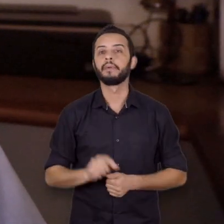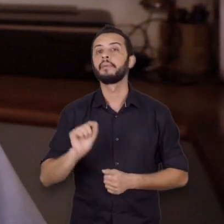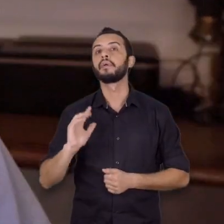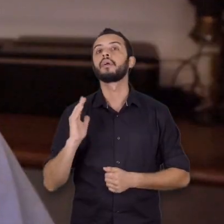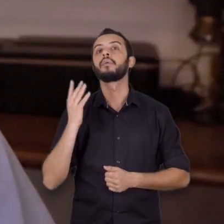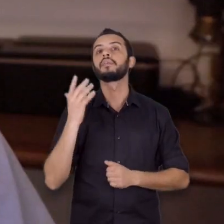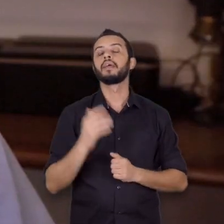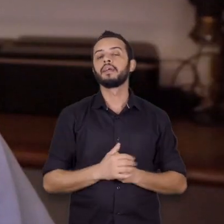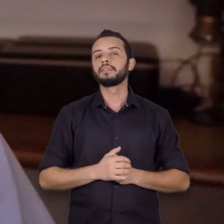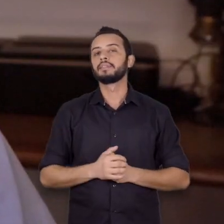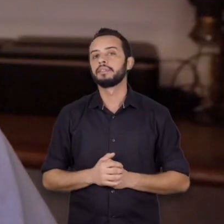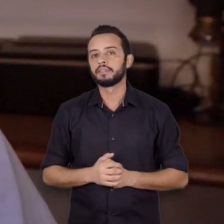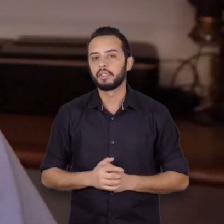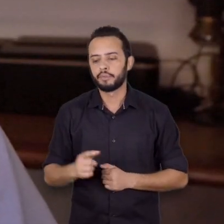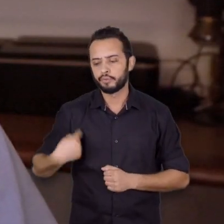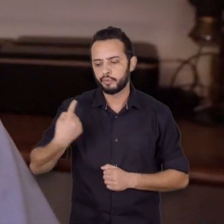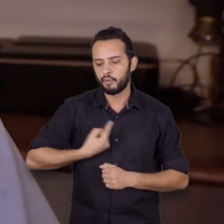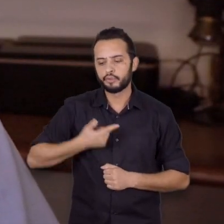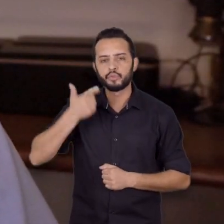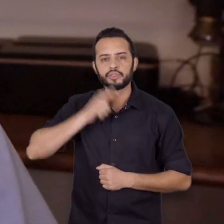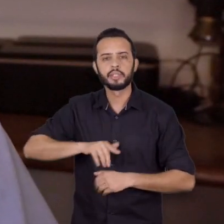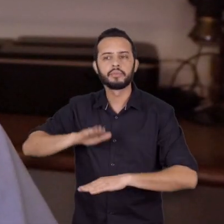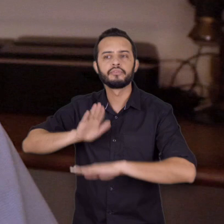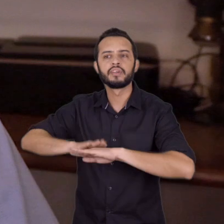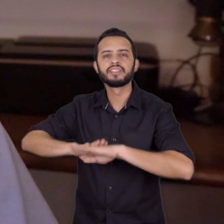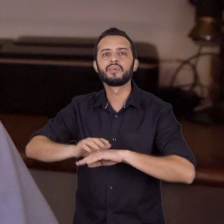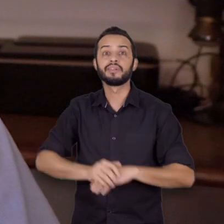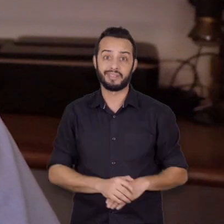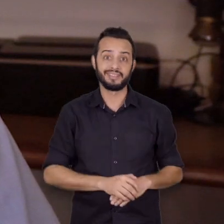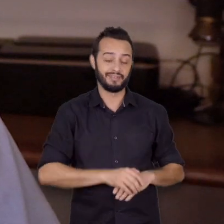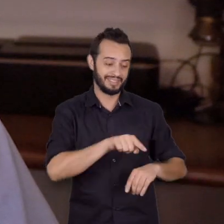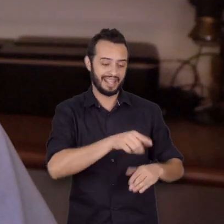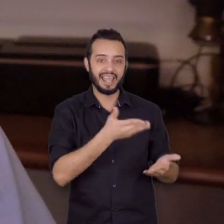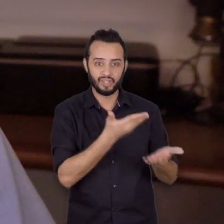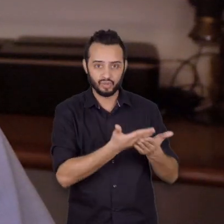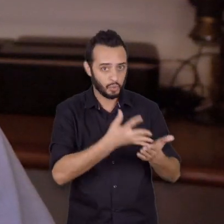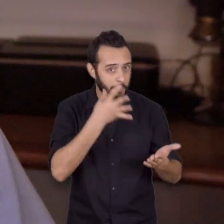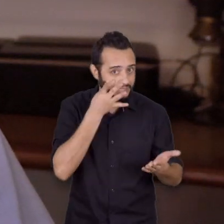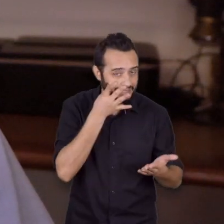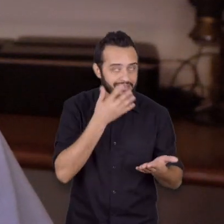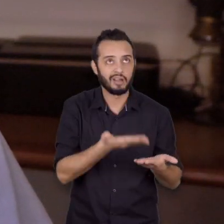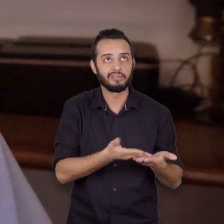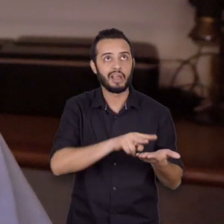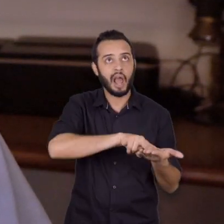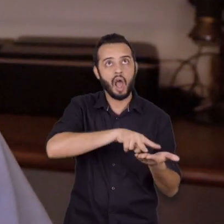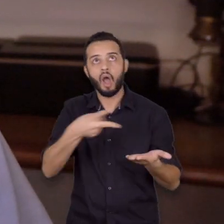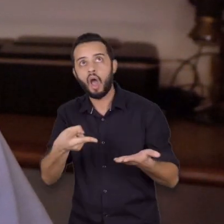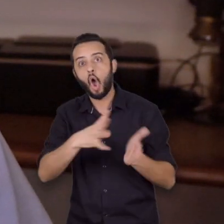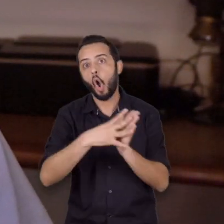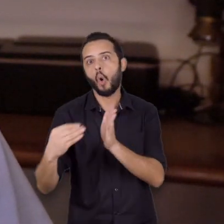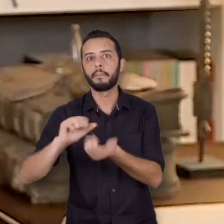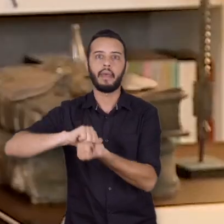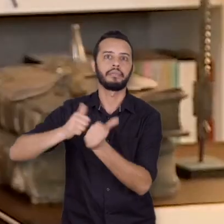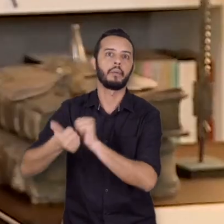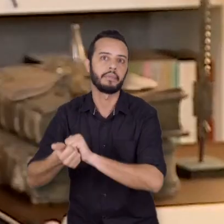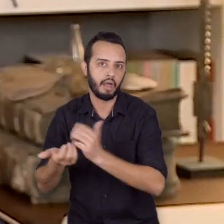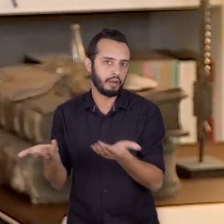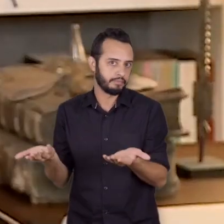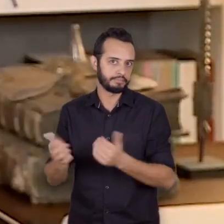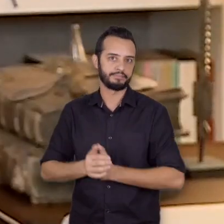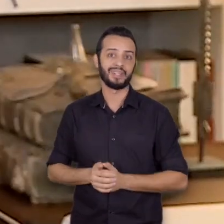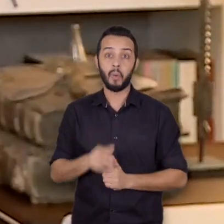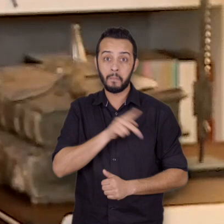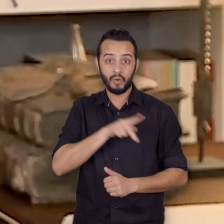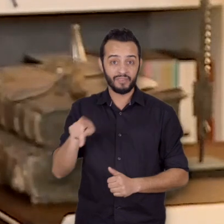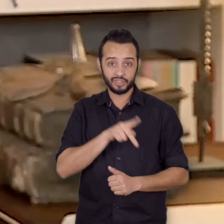pandemia. Praticamente o que a gente consegue fazer é a cópia daquilo que a gente fazia na sala de aula usando a tecnologia. Nenhum